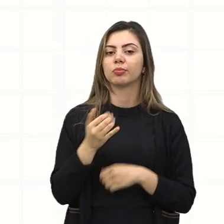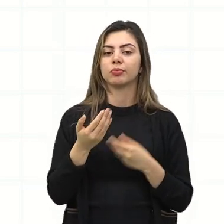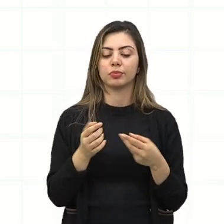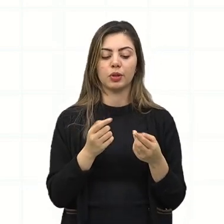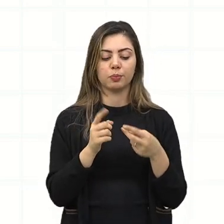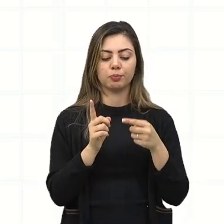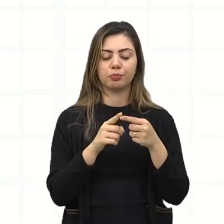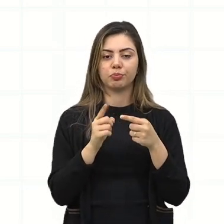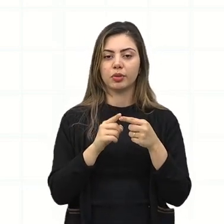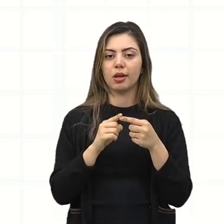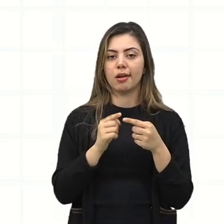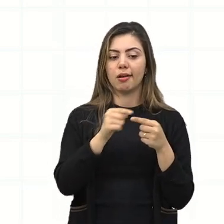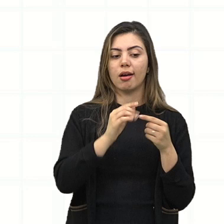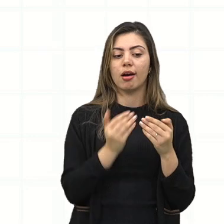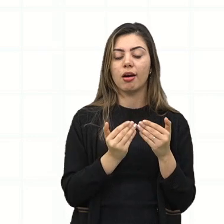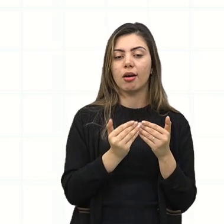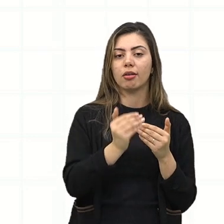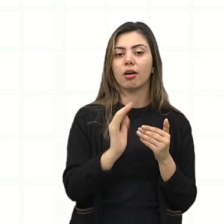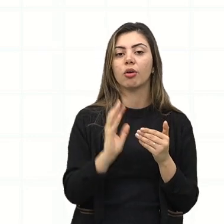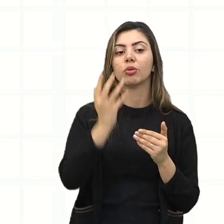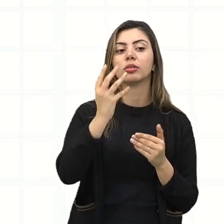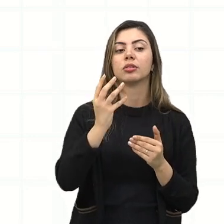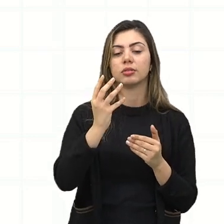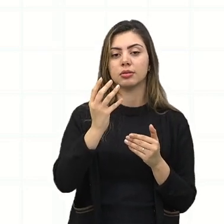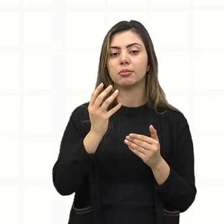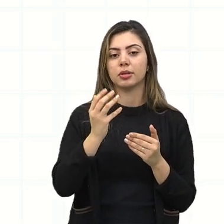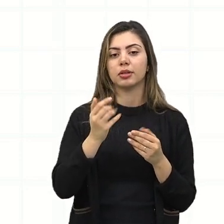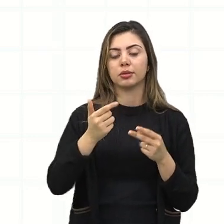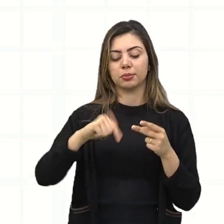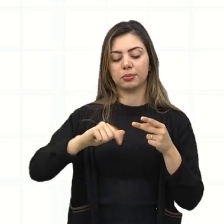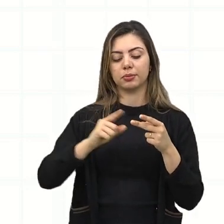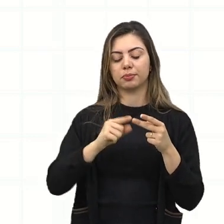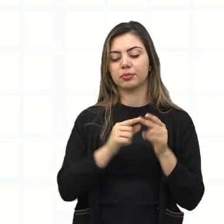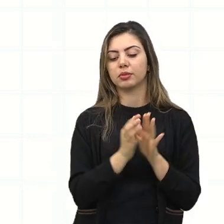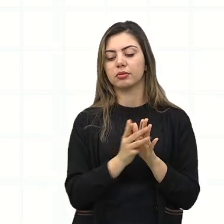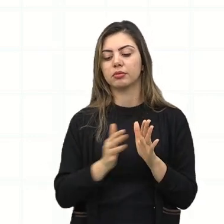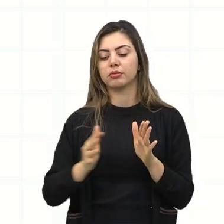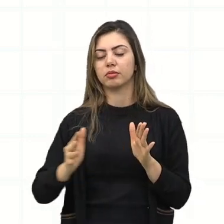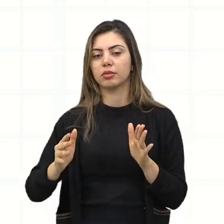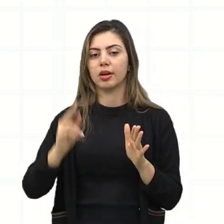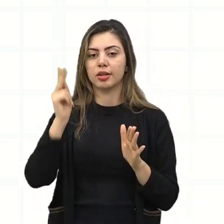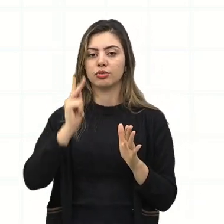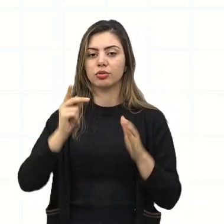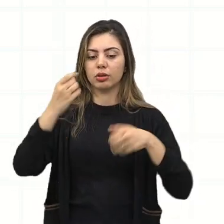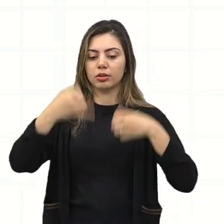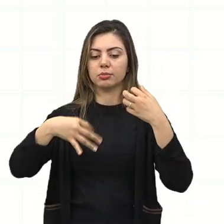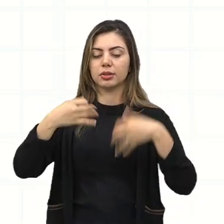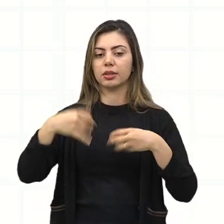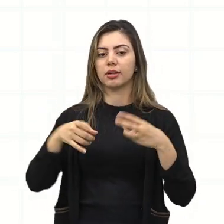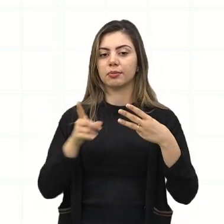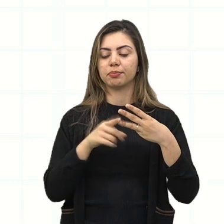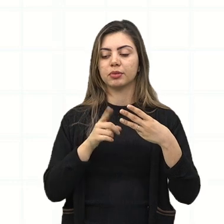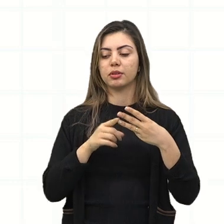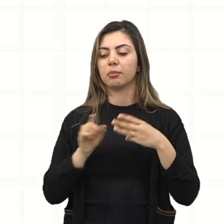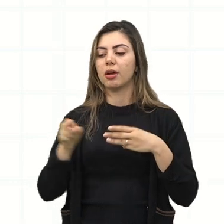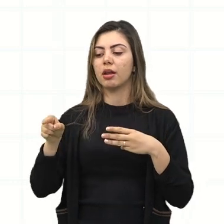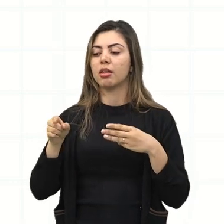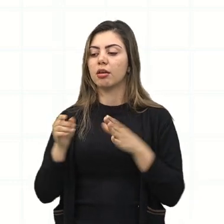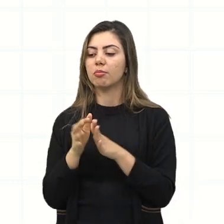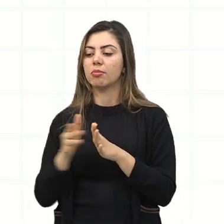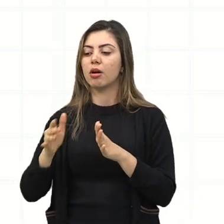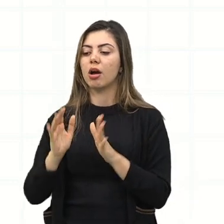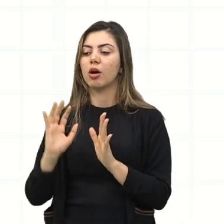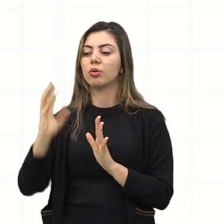o desenvolvimento e também a situação final, que é